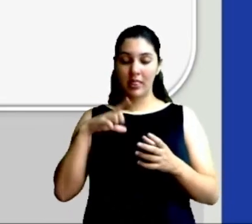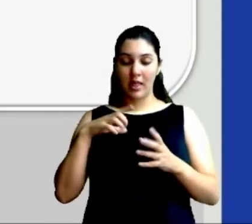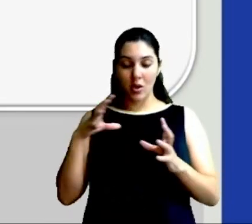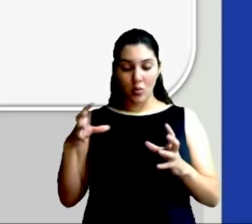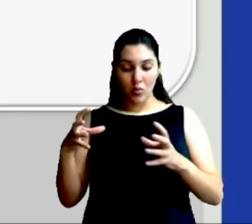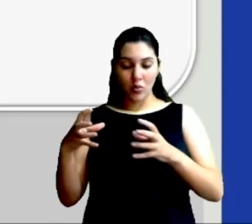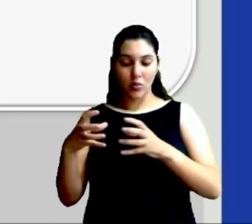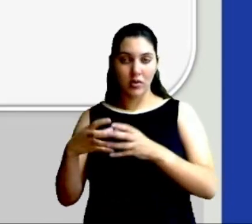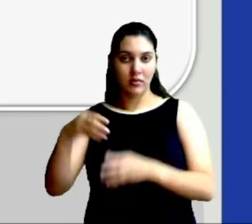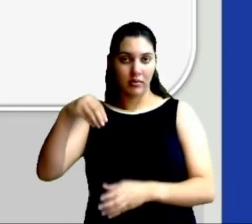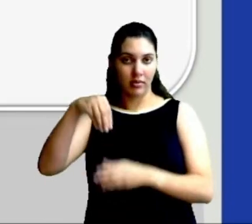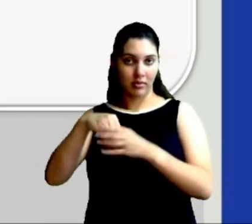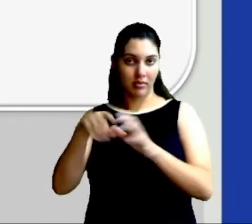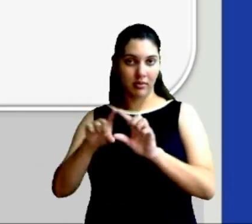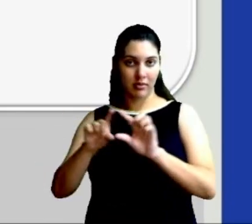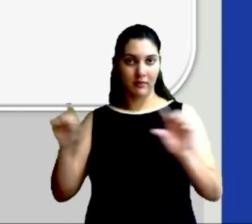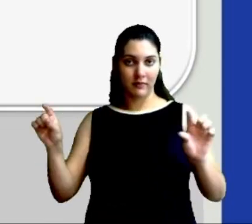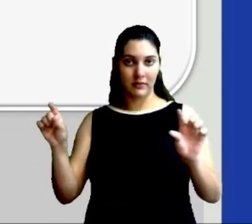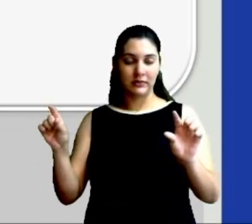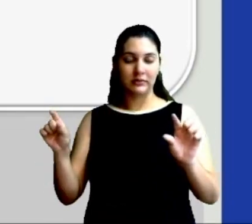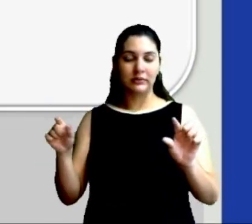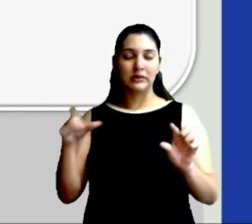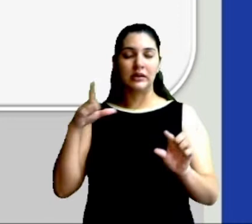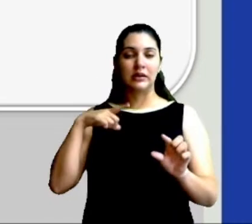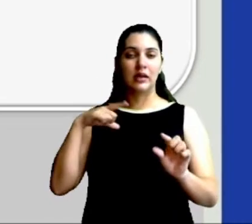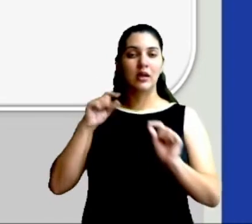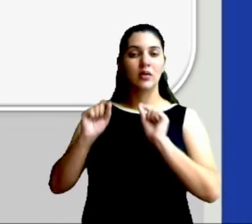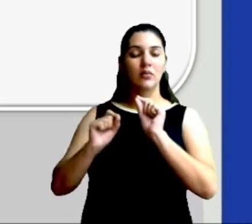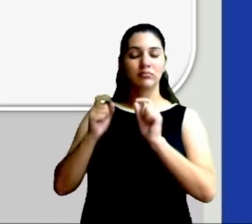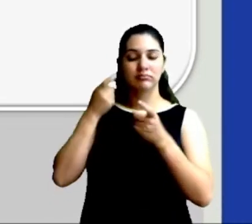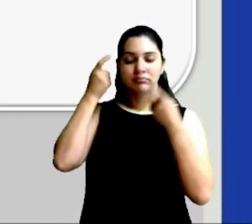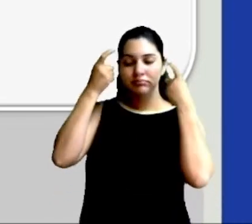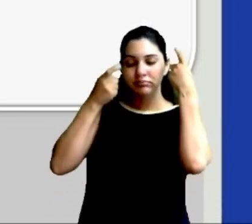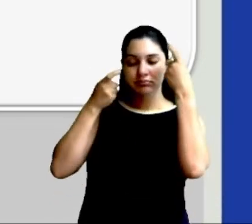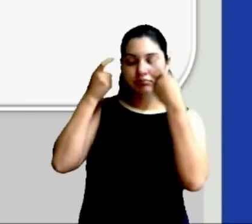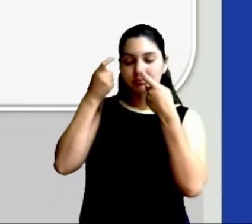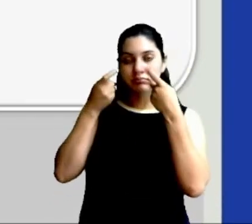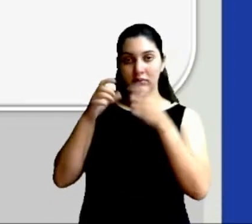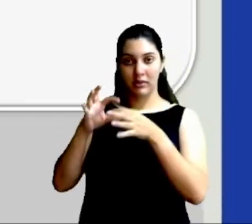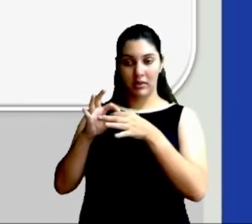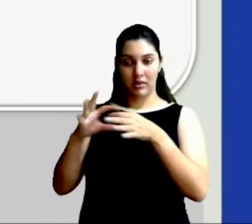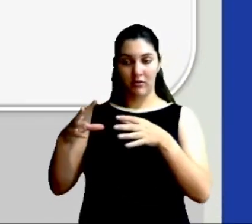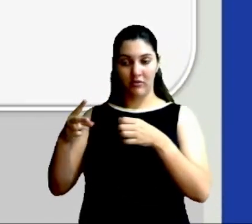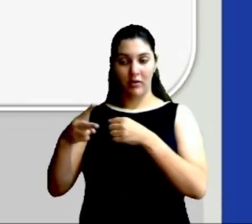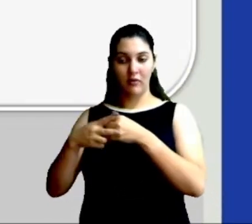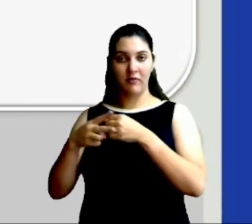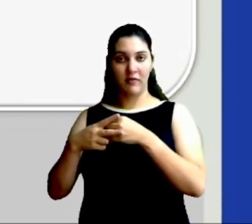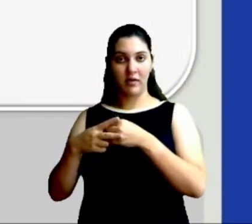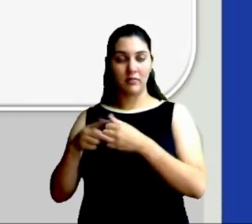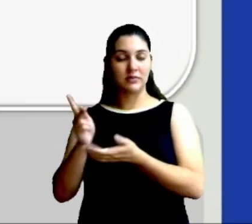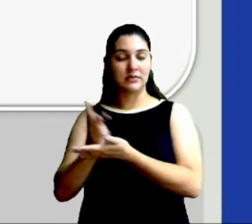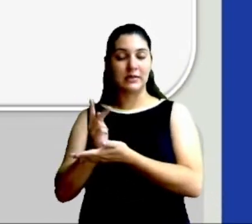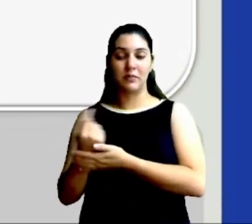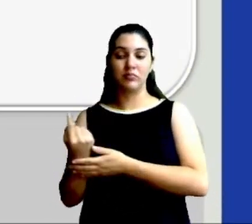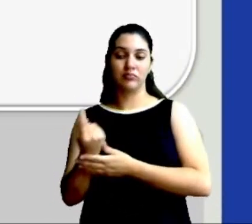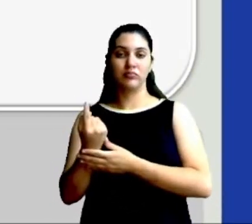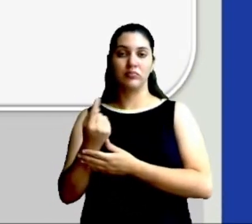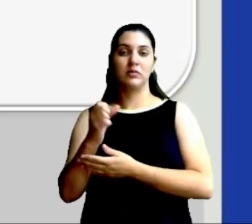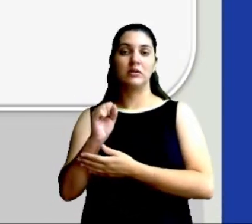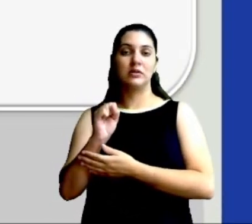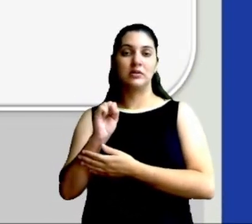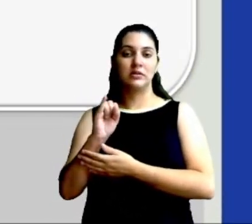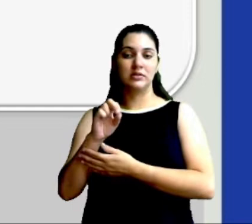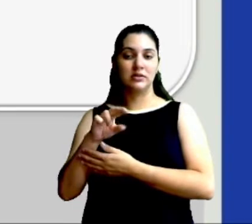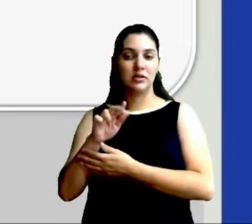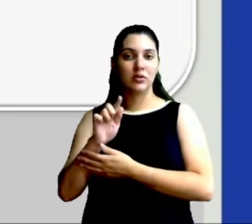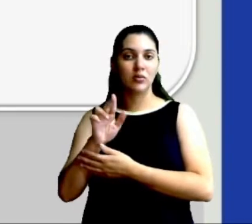coletivo dentro da tua frase, você vai ter essa preocupação de deixar o teu verbo sempre no singular. Então, a